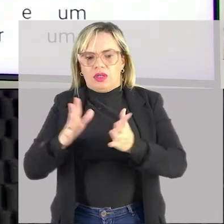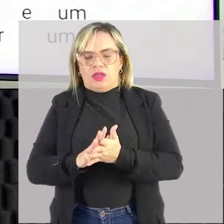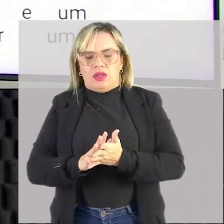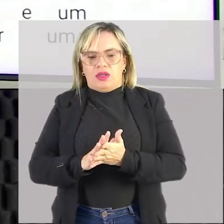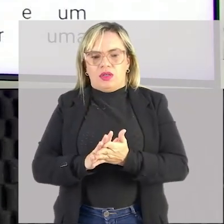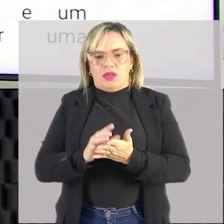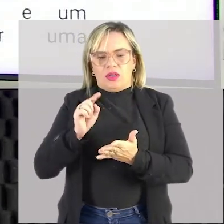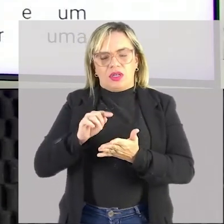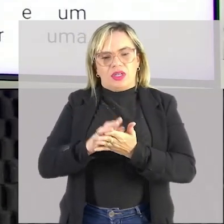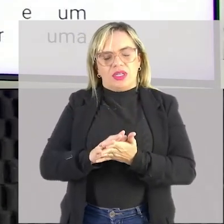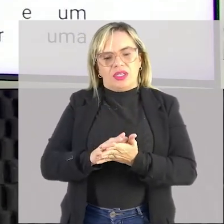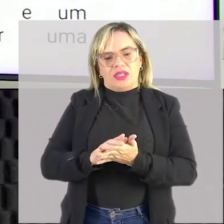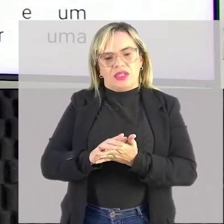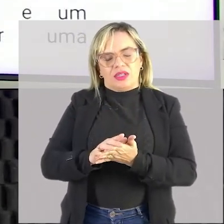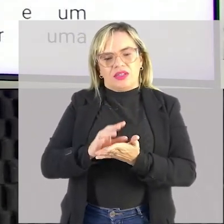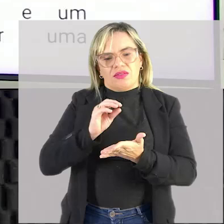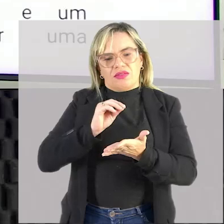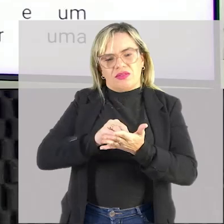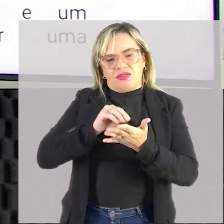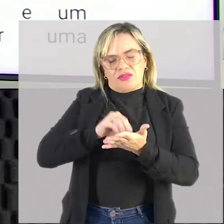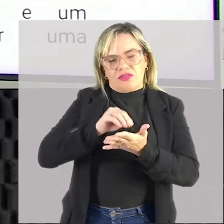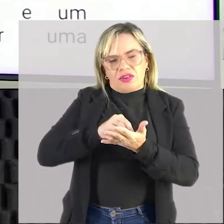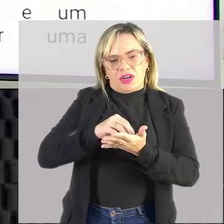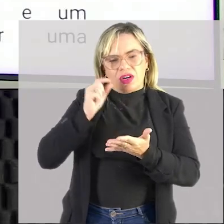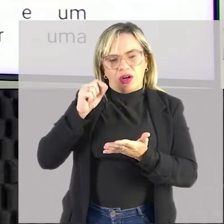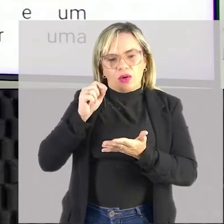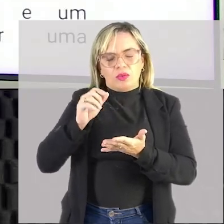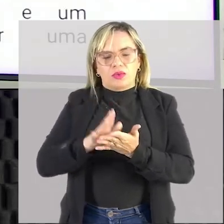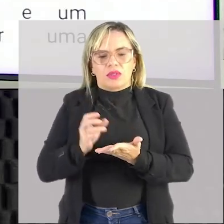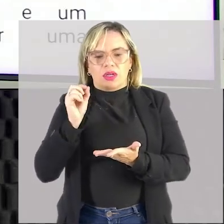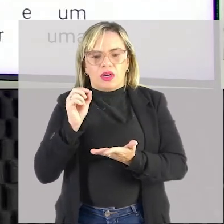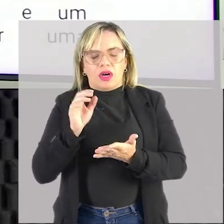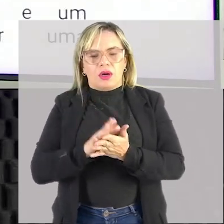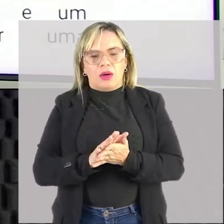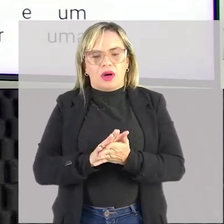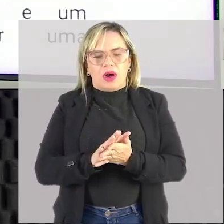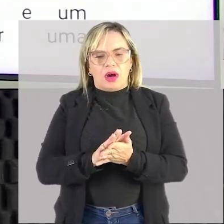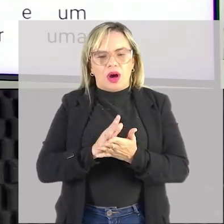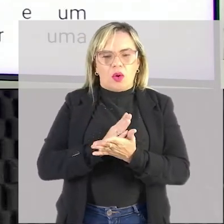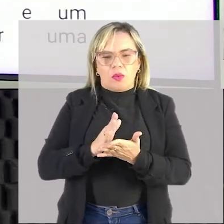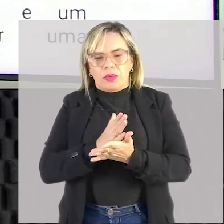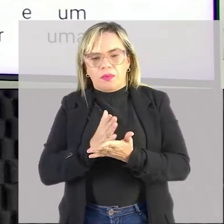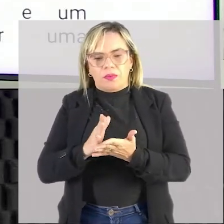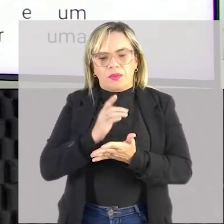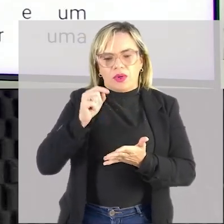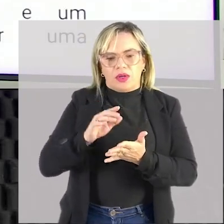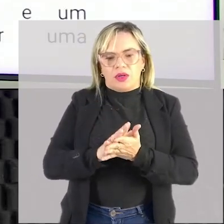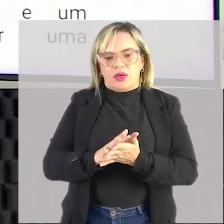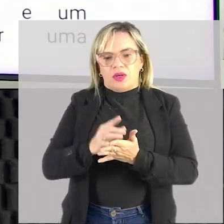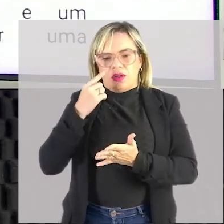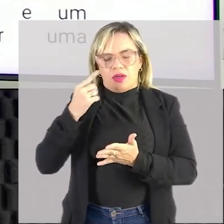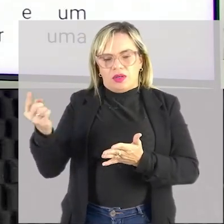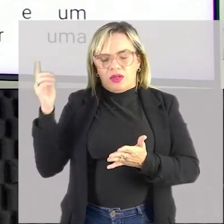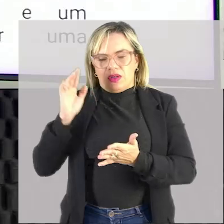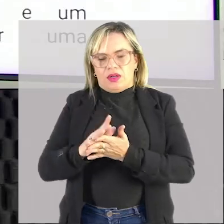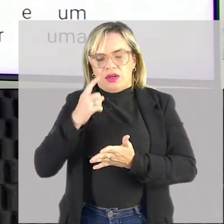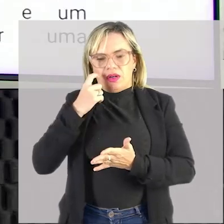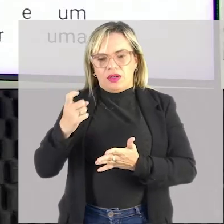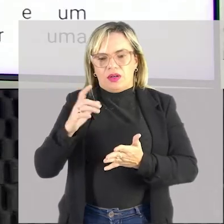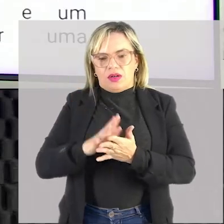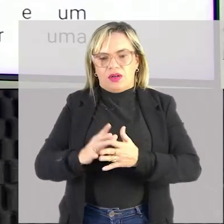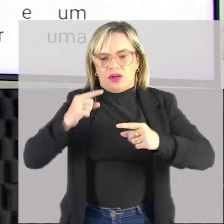democracia incompleta. Veja como essa questão é bem interessante, que está lá em 2010, né? Porque ele diz,